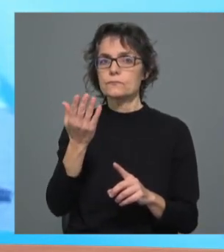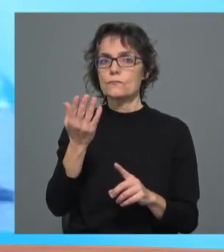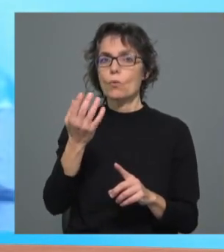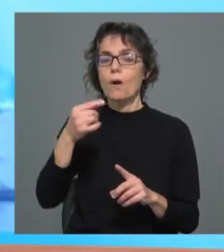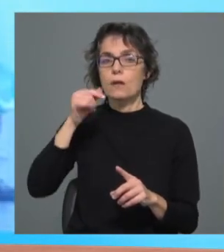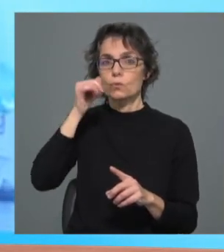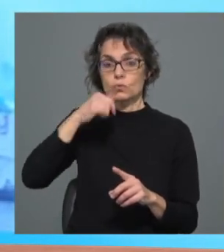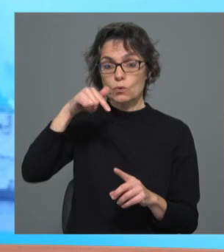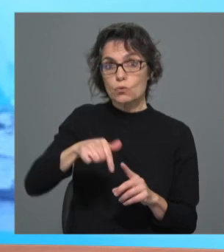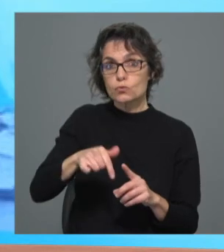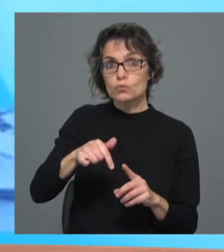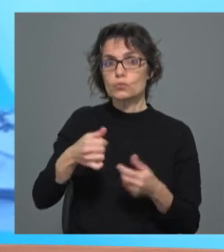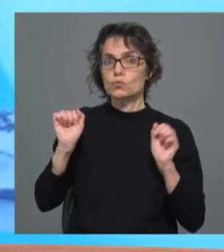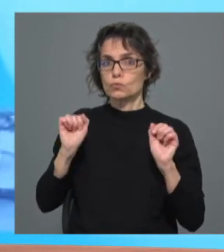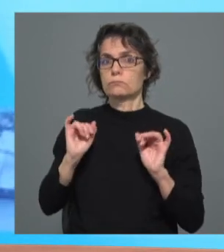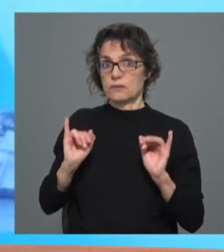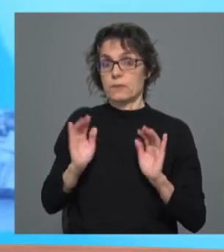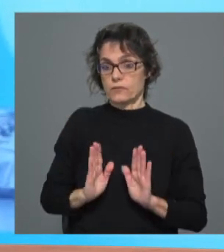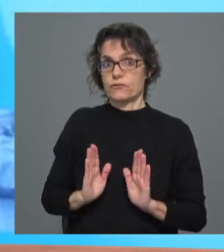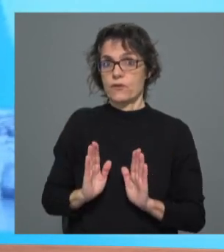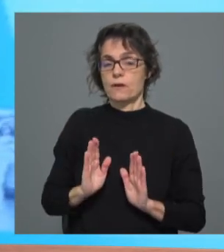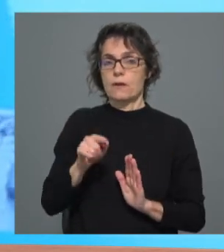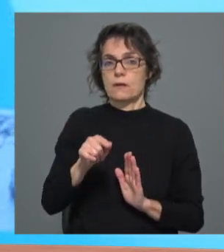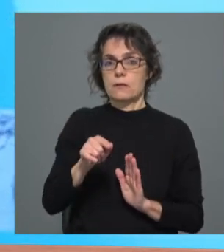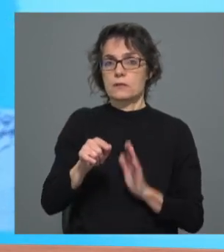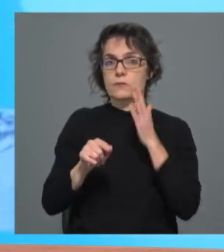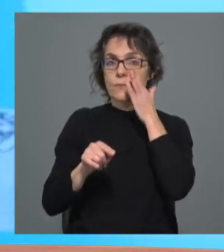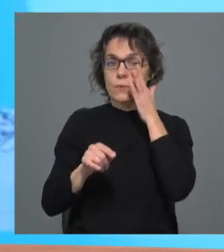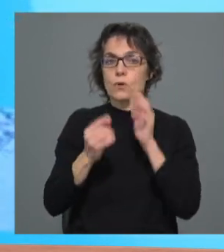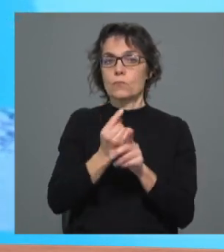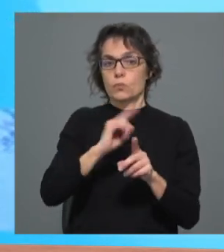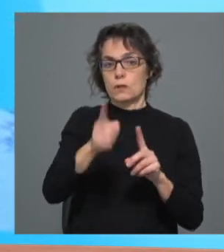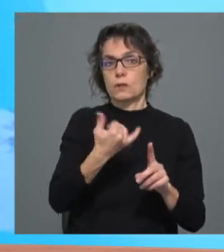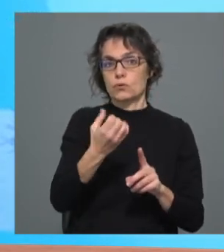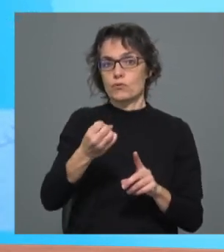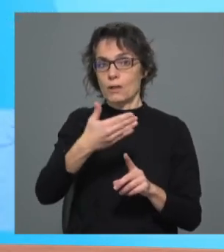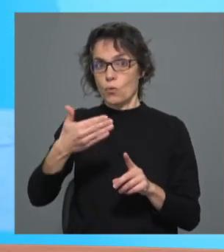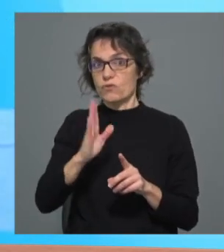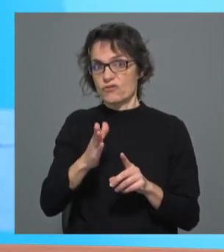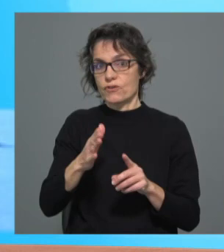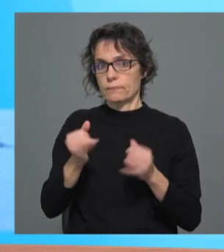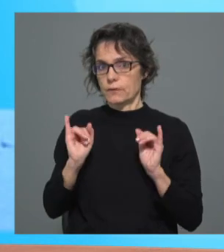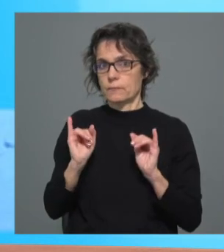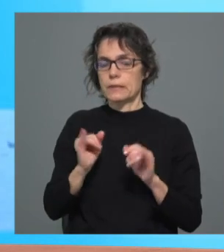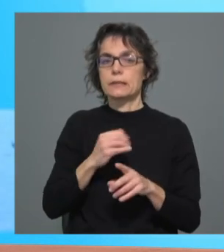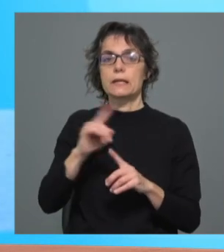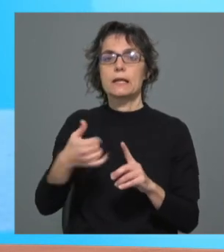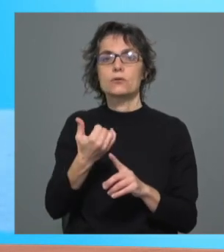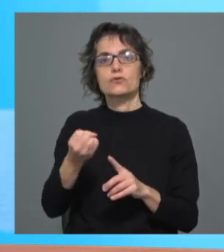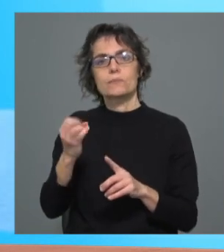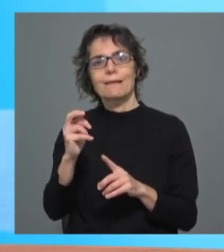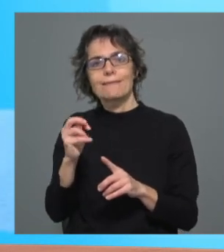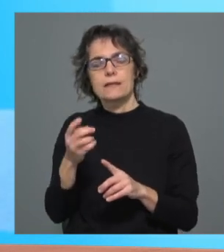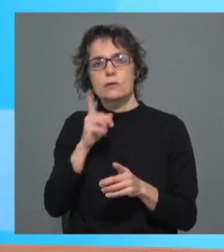era independente, tinha-se tornado independente em 2011, e em 2013 recomeçou a